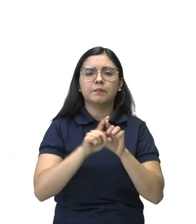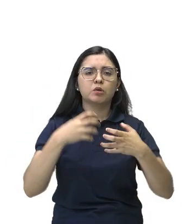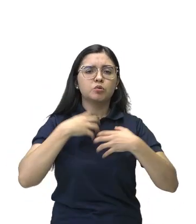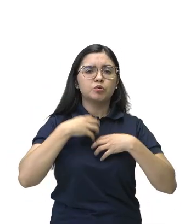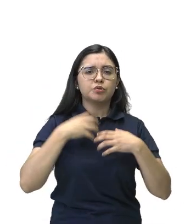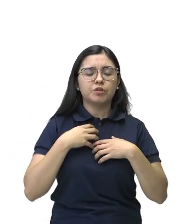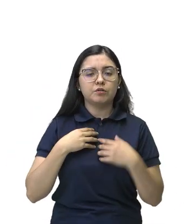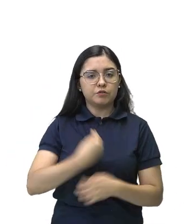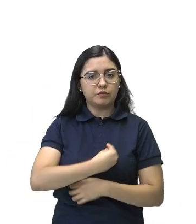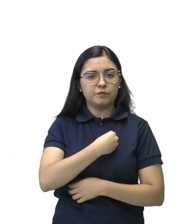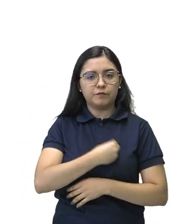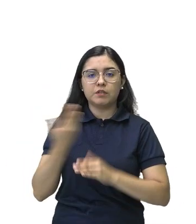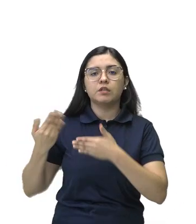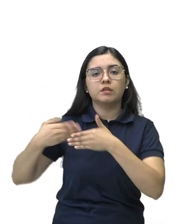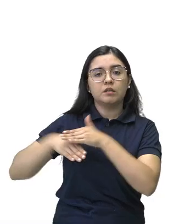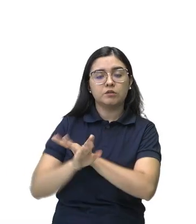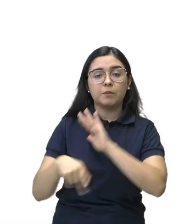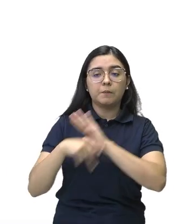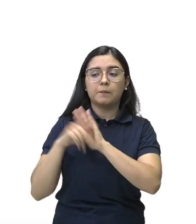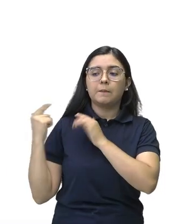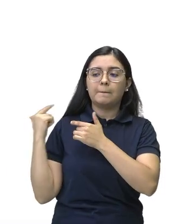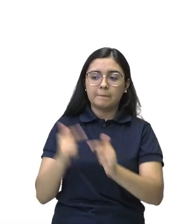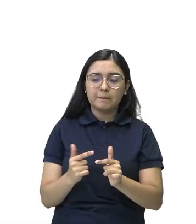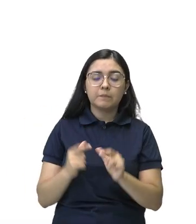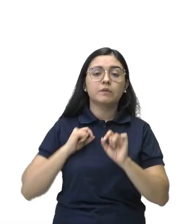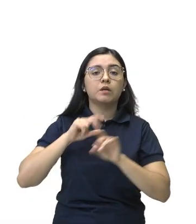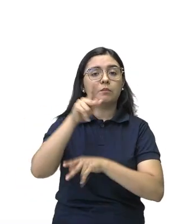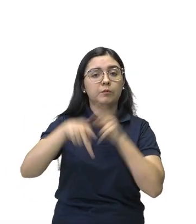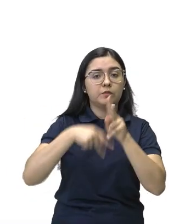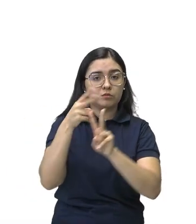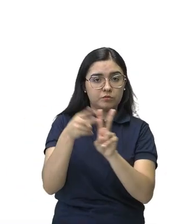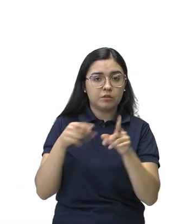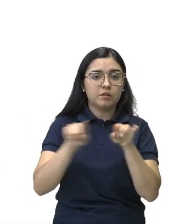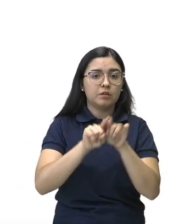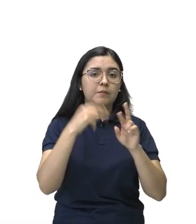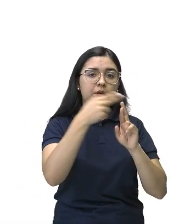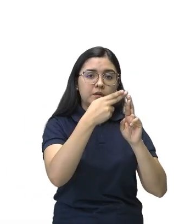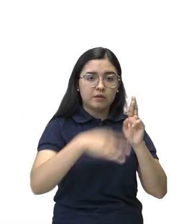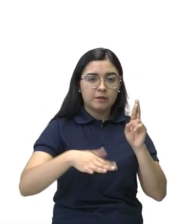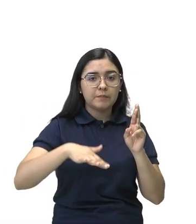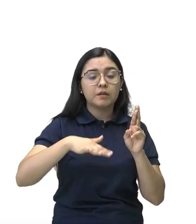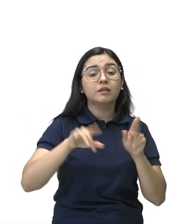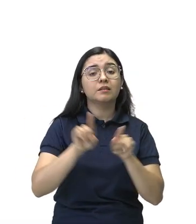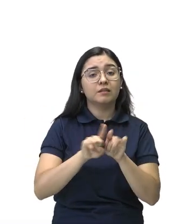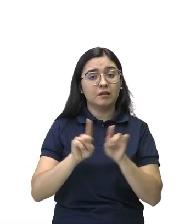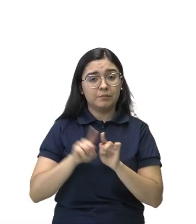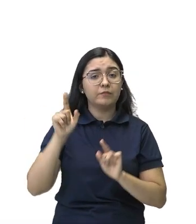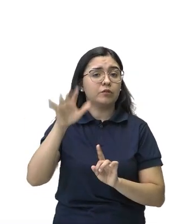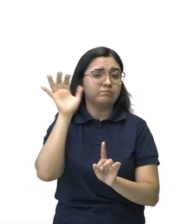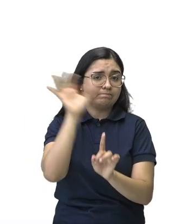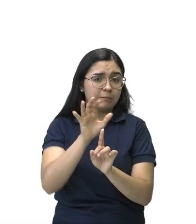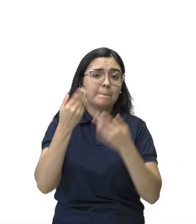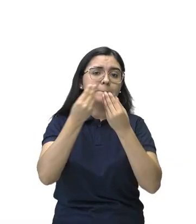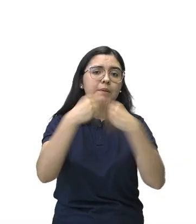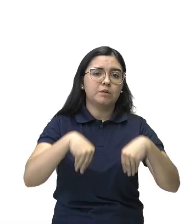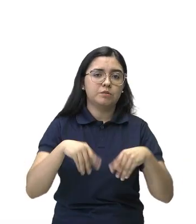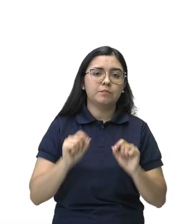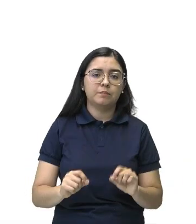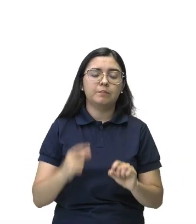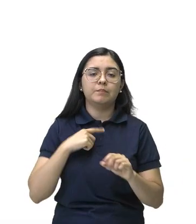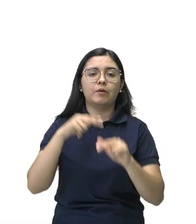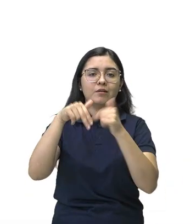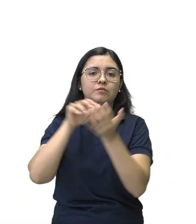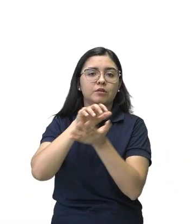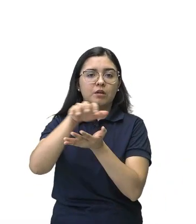vida tradicionais das populações indígenas e ribeirinhas também foram afetados aí pela